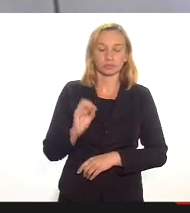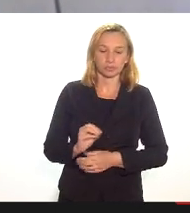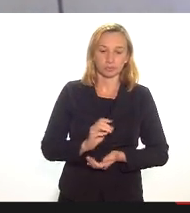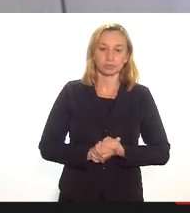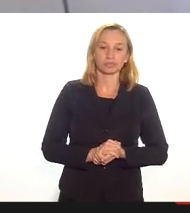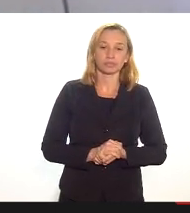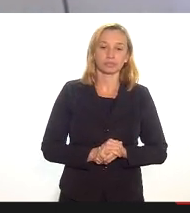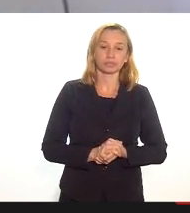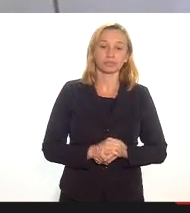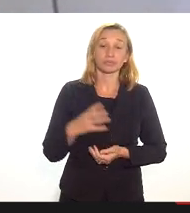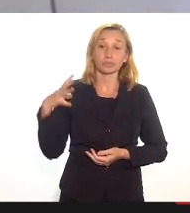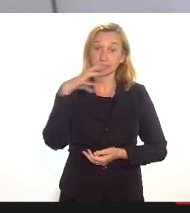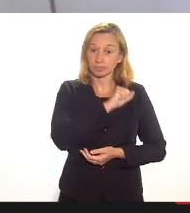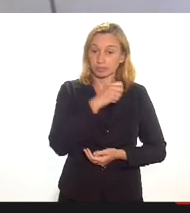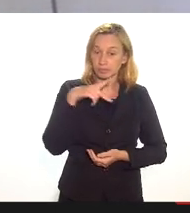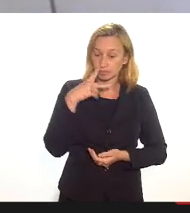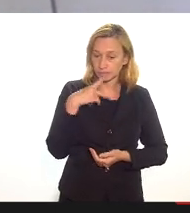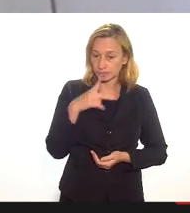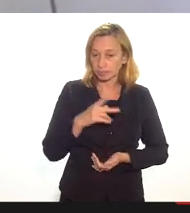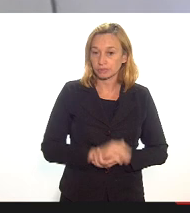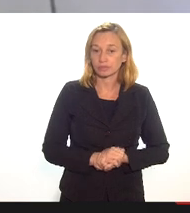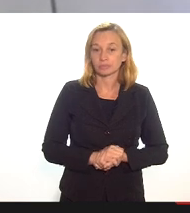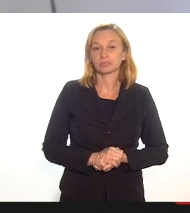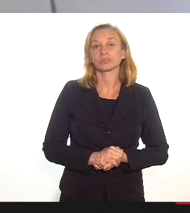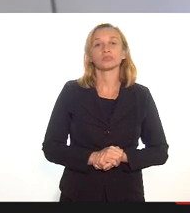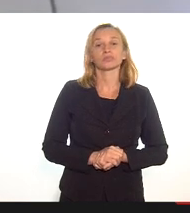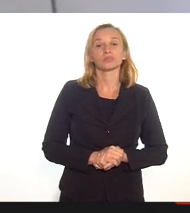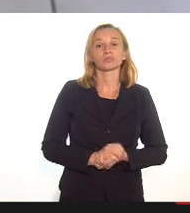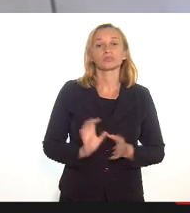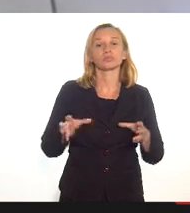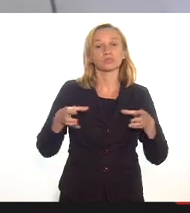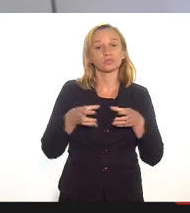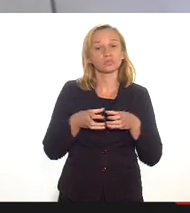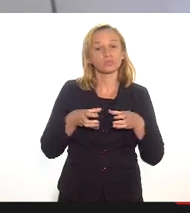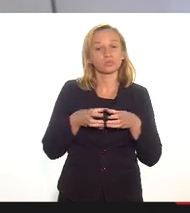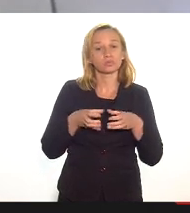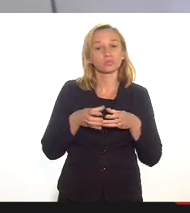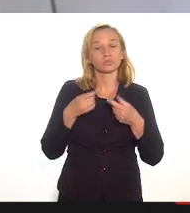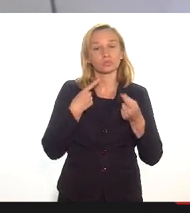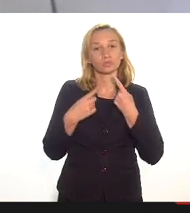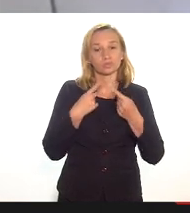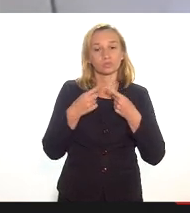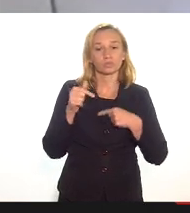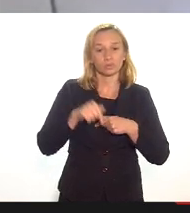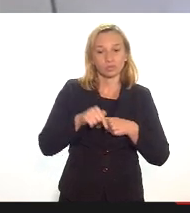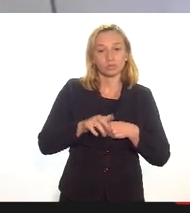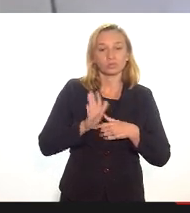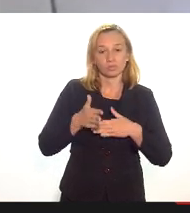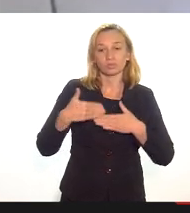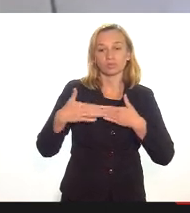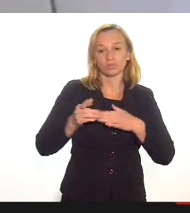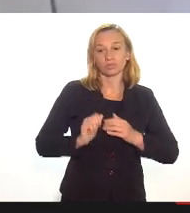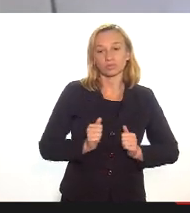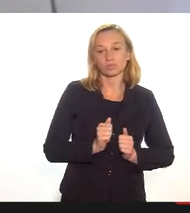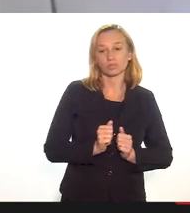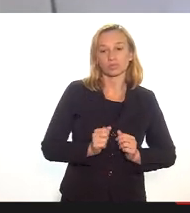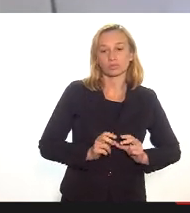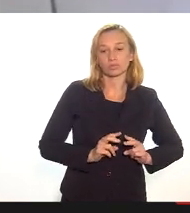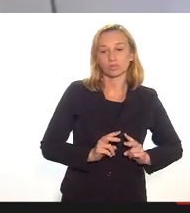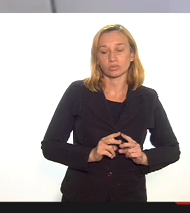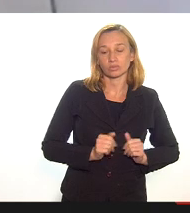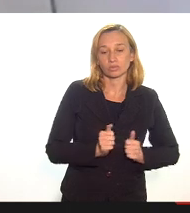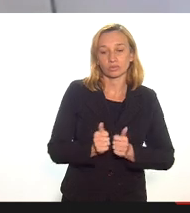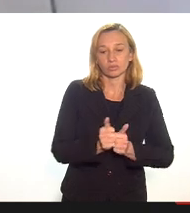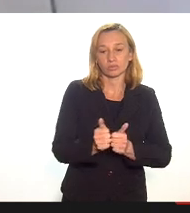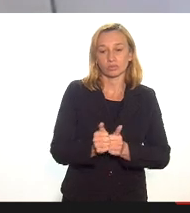Eu vou falar rapidamente, que eu acho que o conjunto dos debates aqui já estão indo sempre no mesmo sentido. Mas